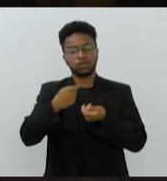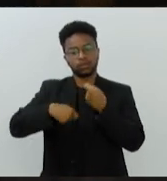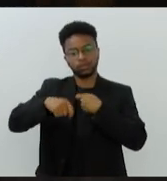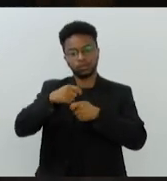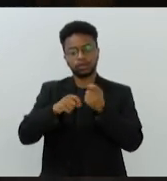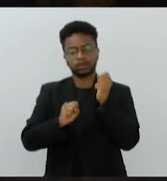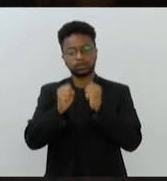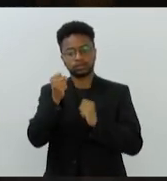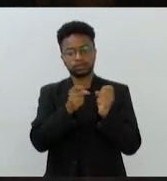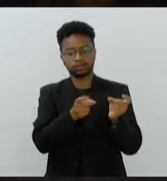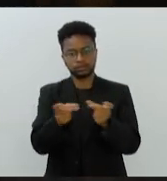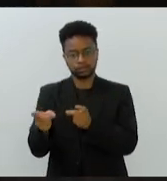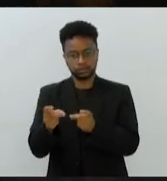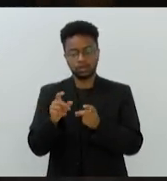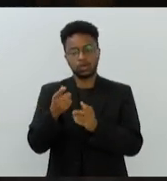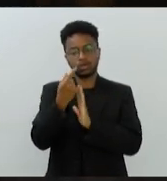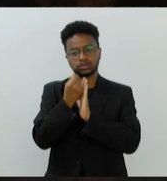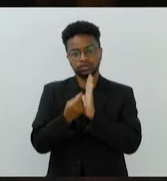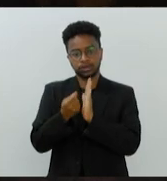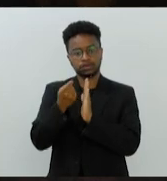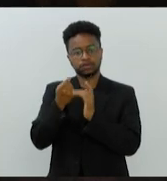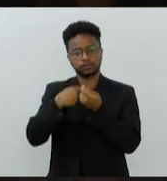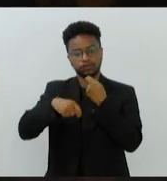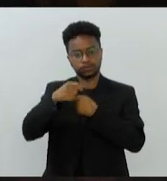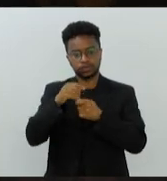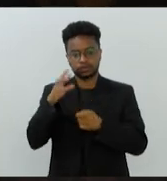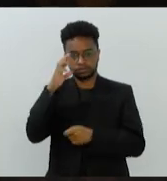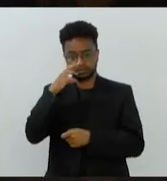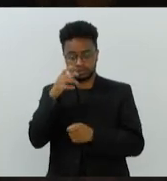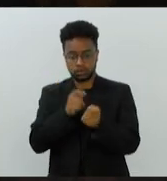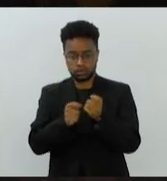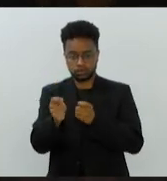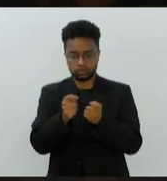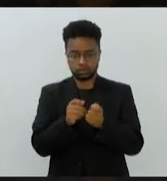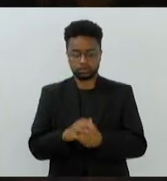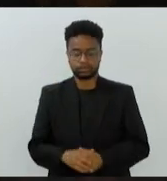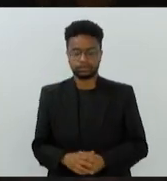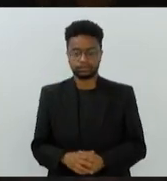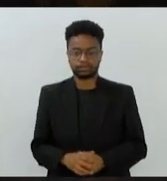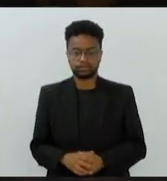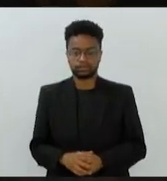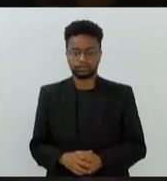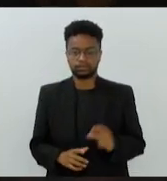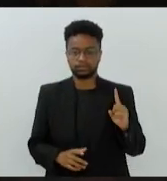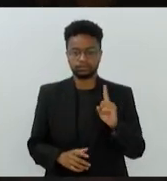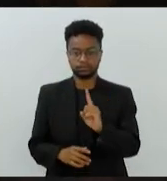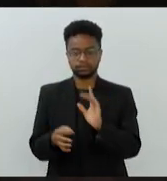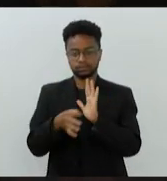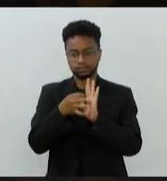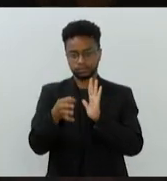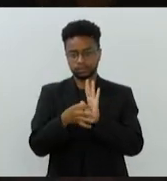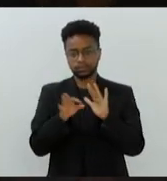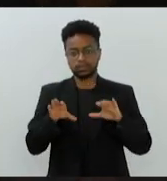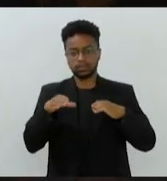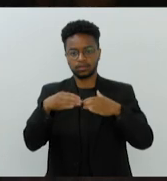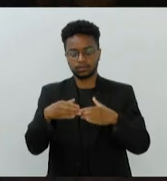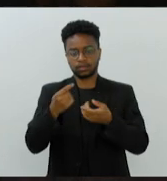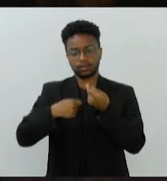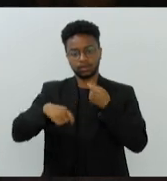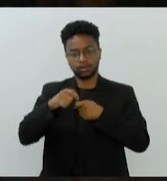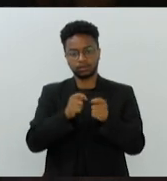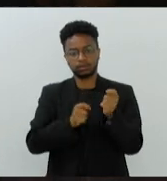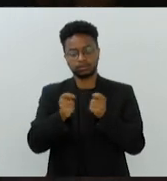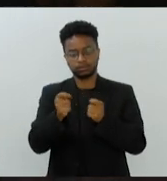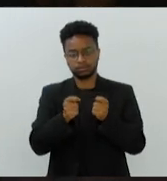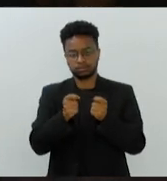Comércio e de Orçamento, Finanças, Fiscalização Financeira e Controle. Para emitir parecer pela Comissão de Economia, Indústria e